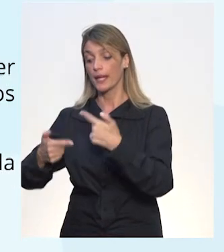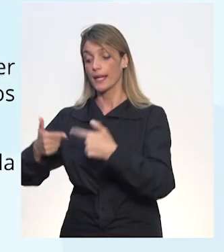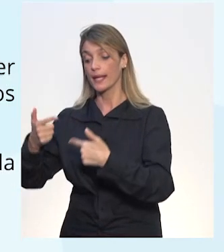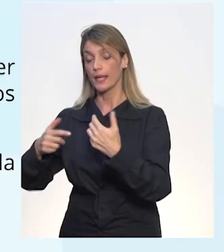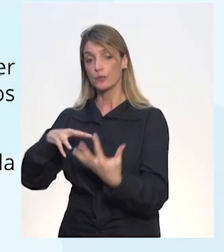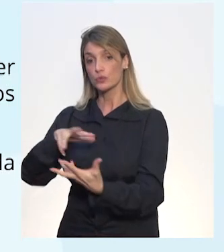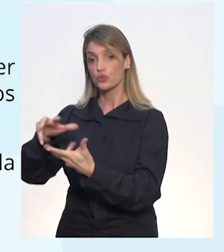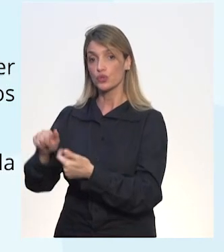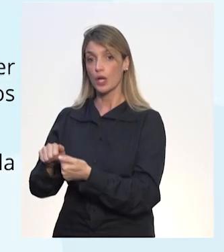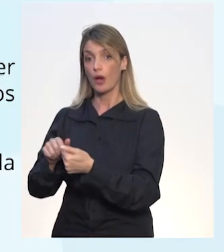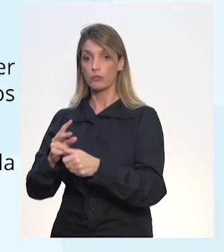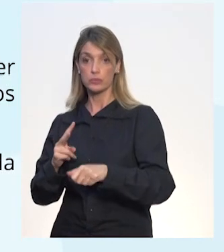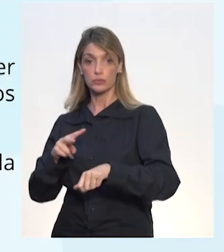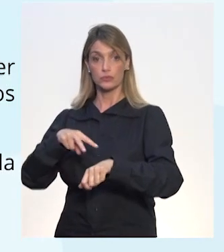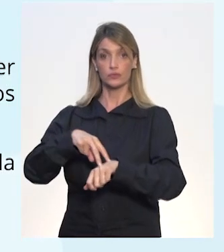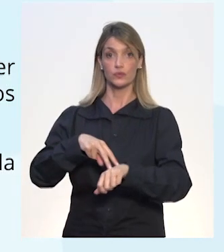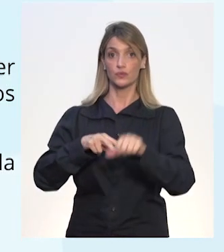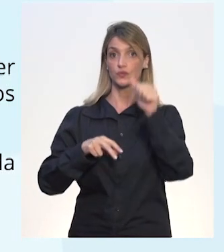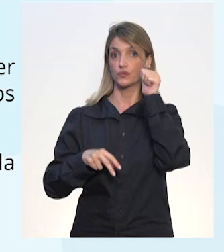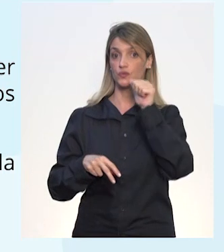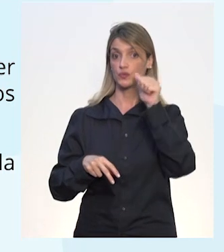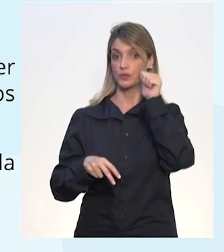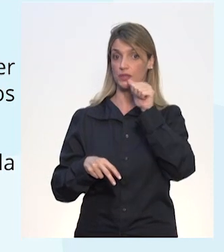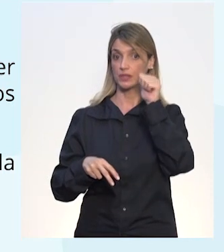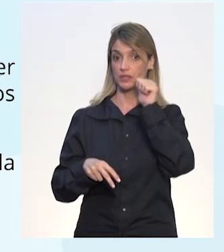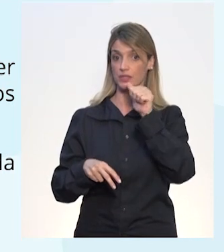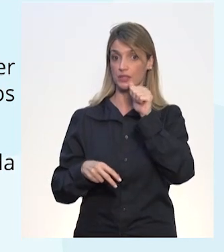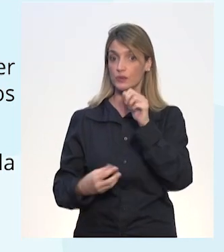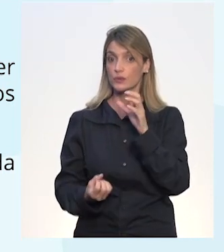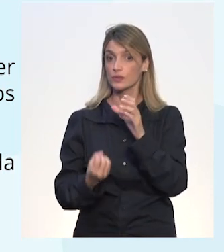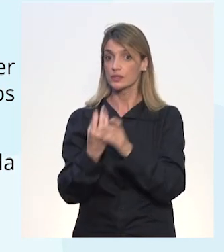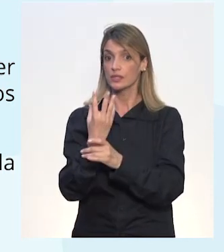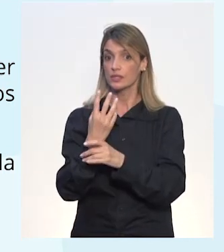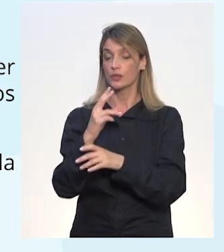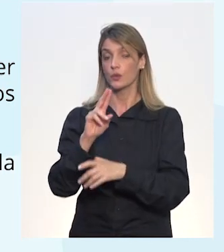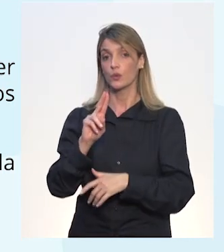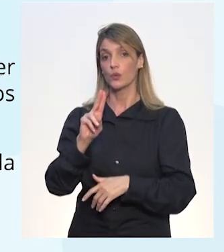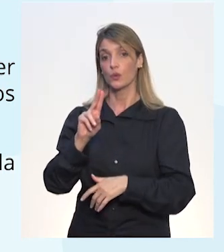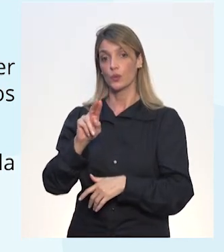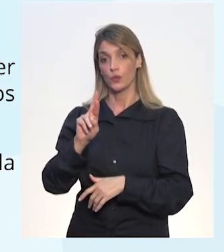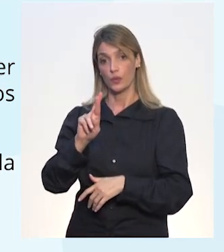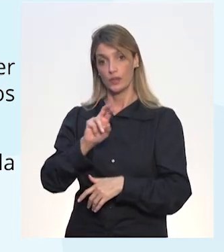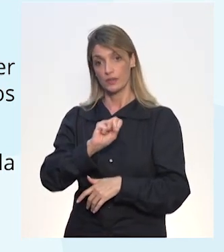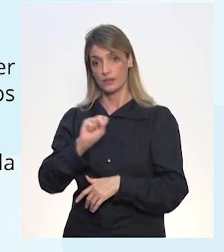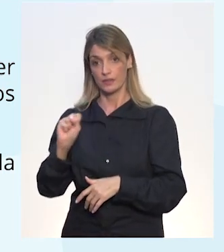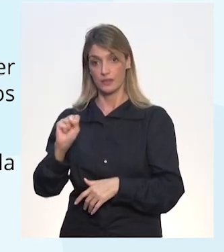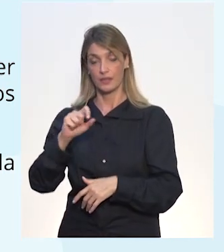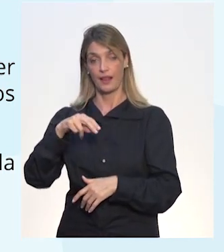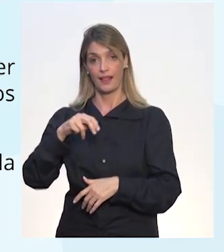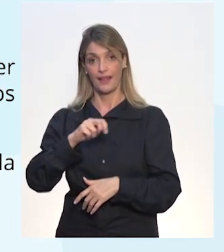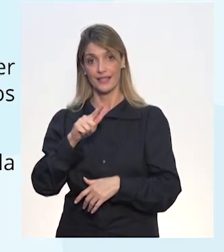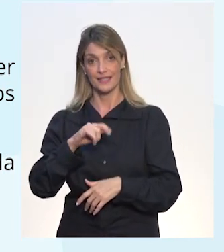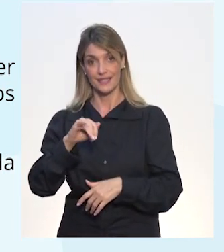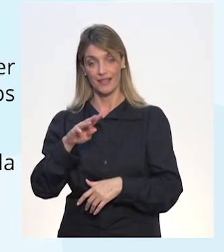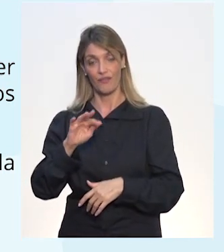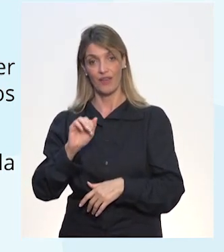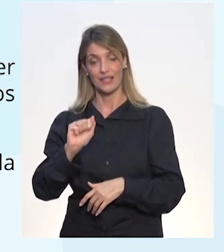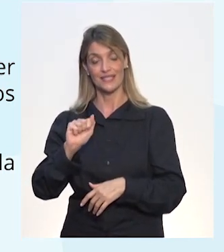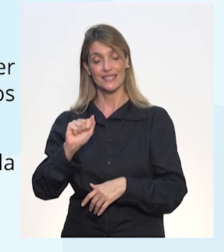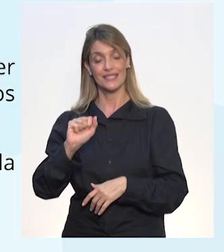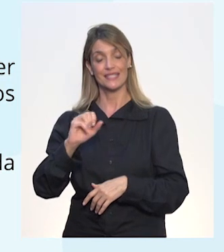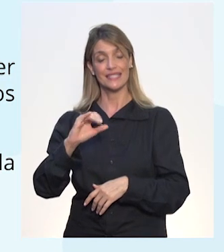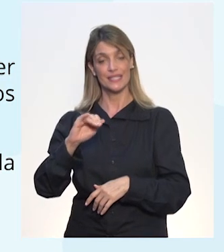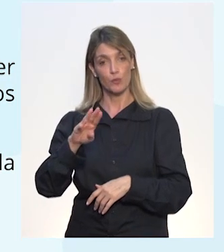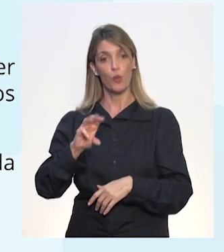de protagonismo feminino e o surgimento da União Soviética e do nazifascismo. As habilidades